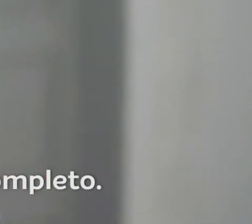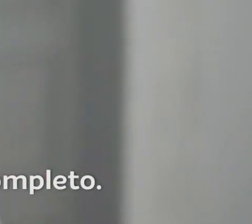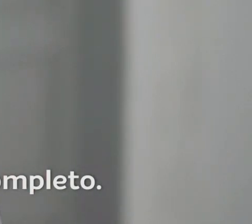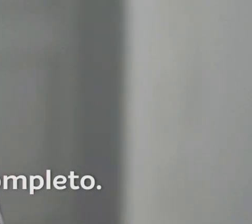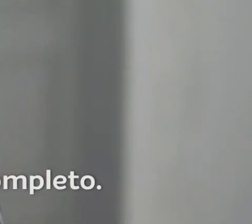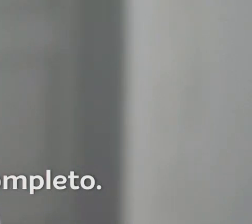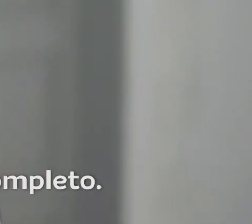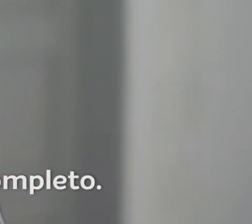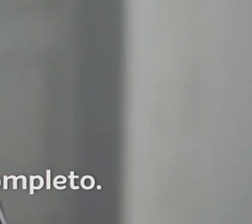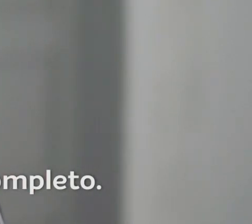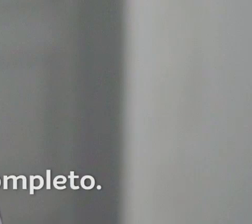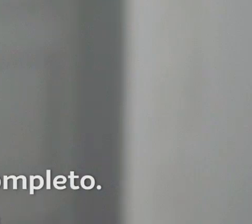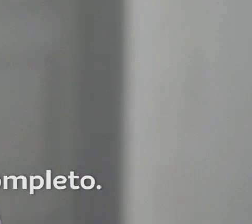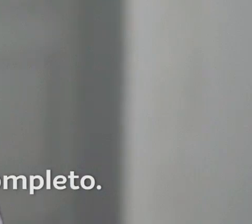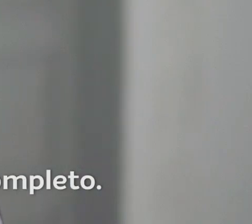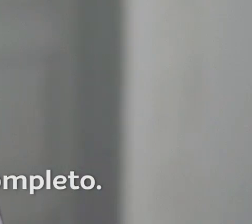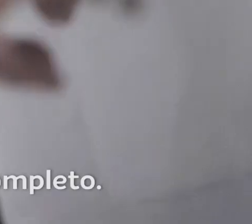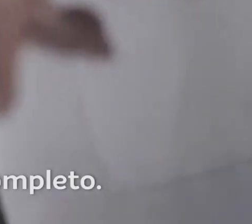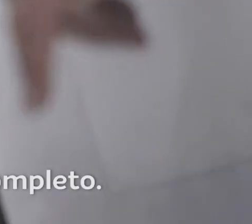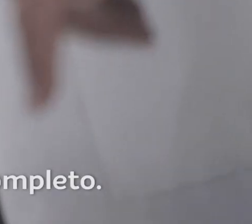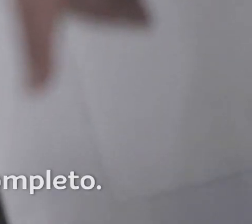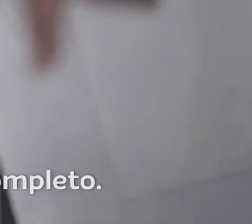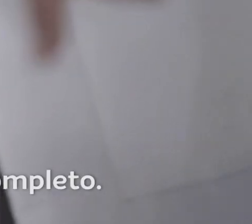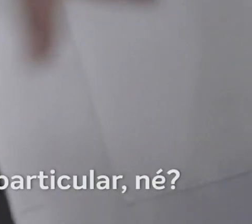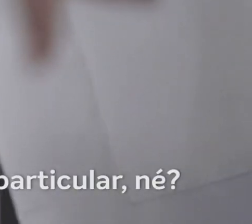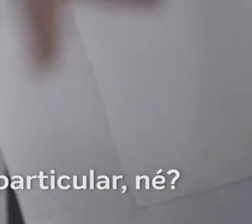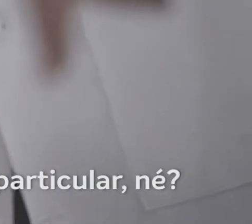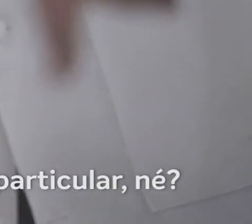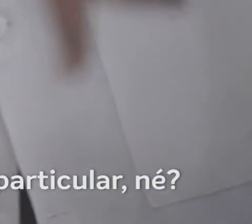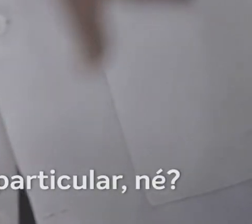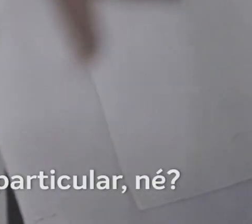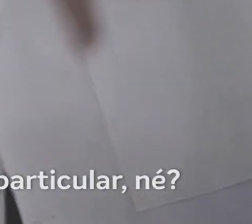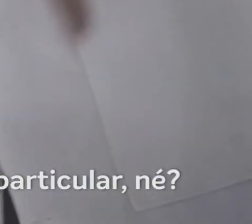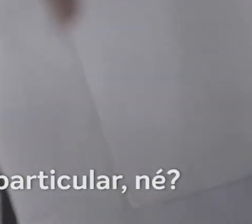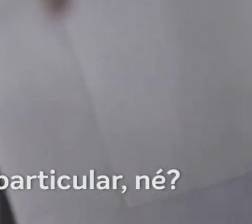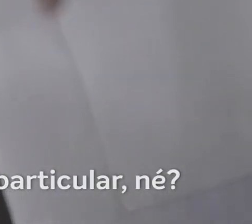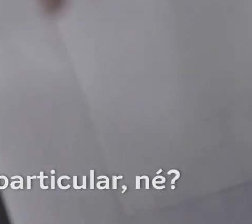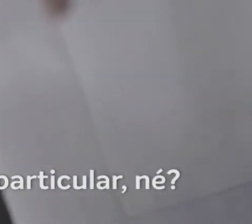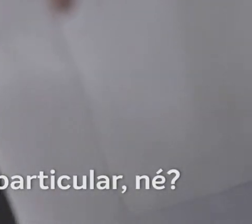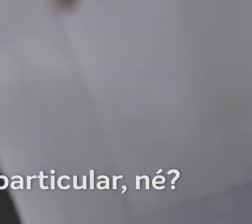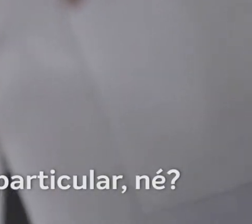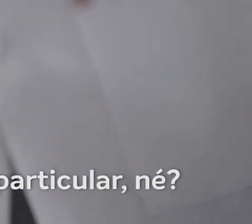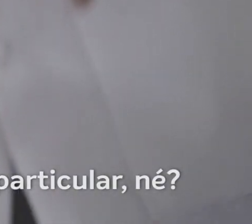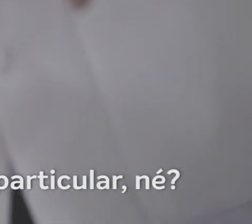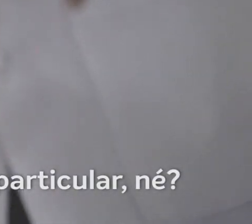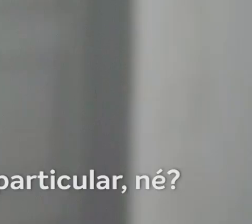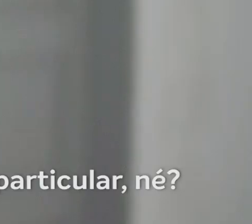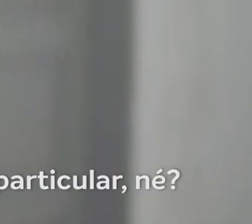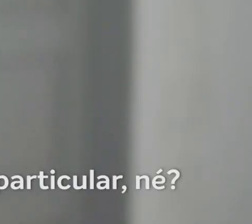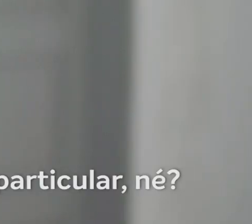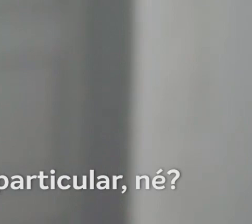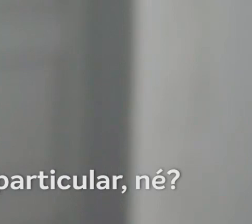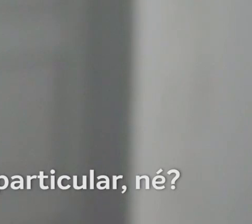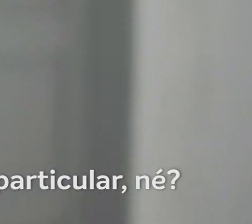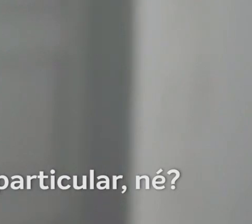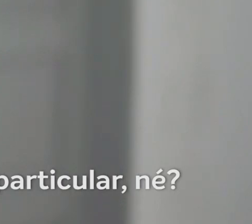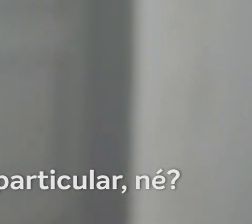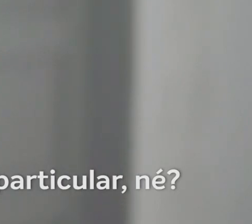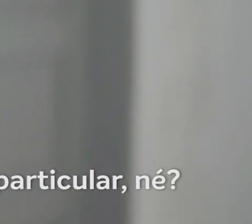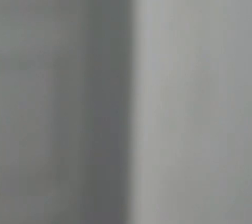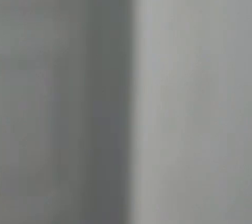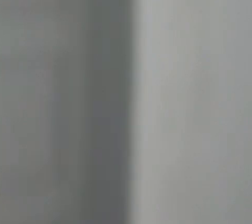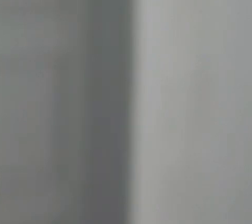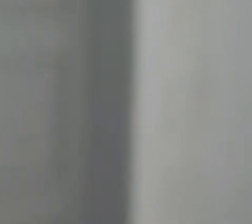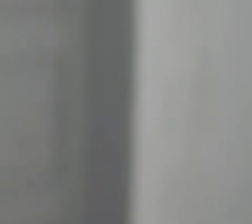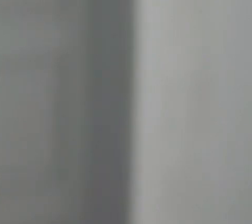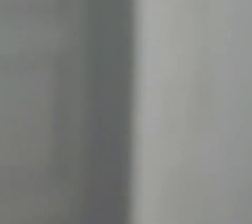em dia está muito mesmo completo. Nem todo mundo tem condição de ir, né, para um local particular,